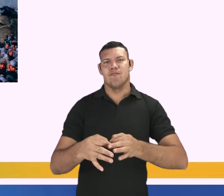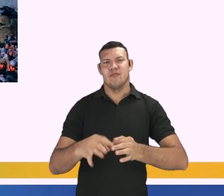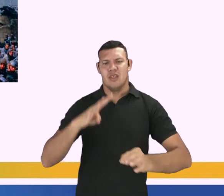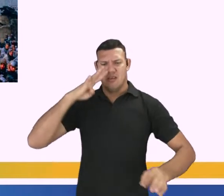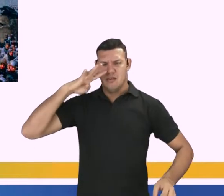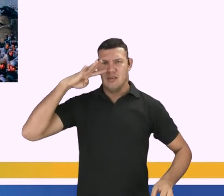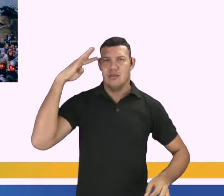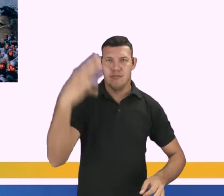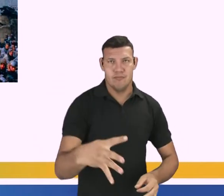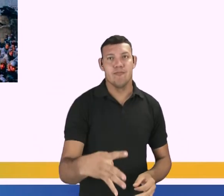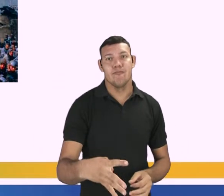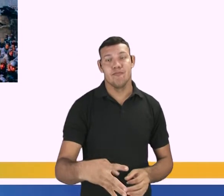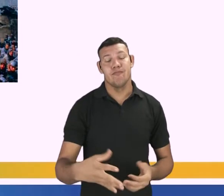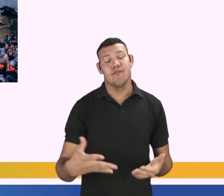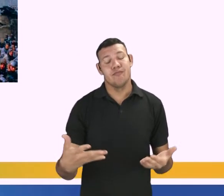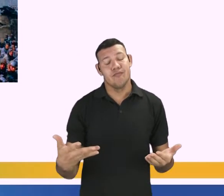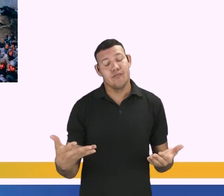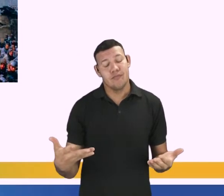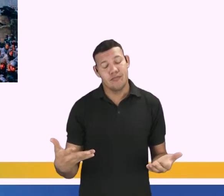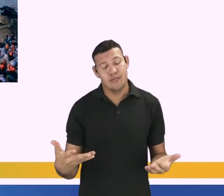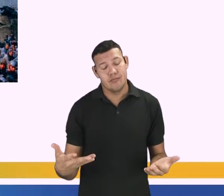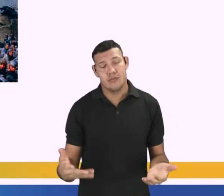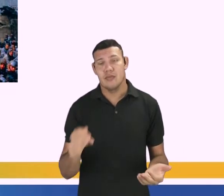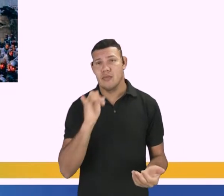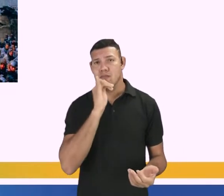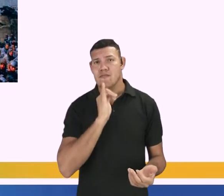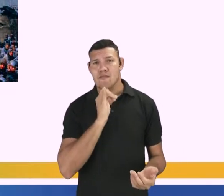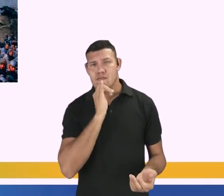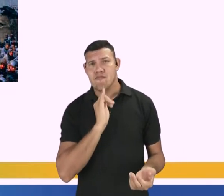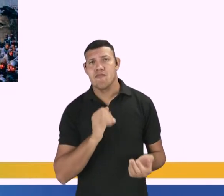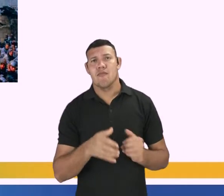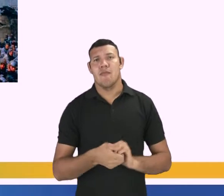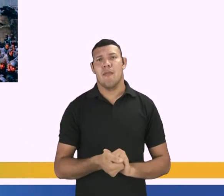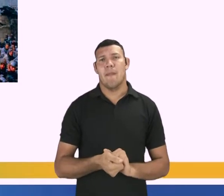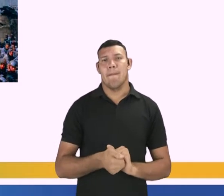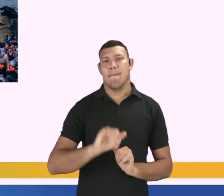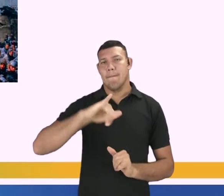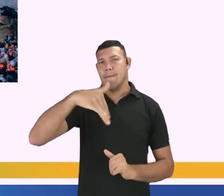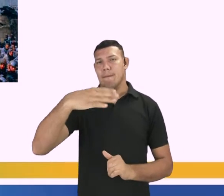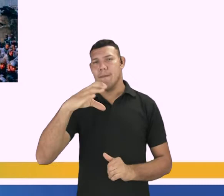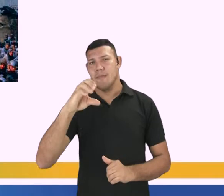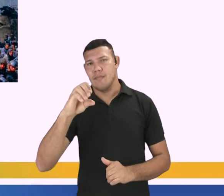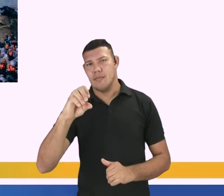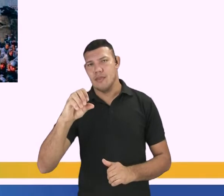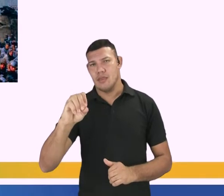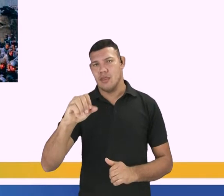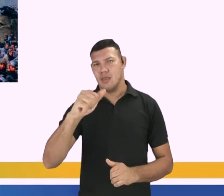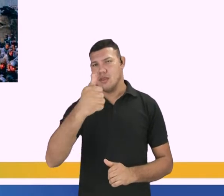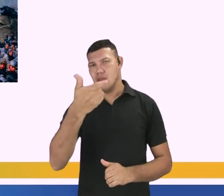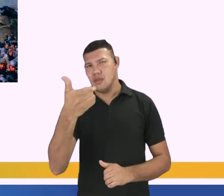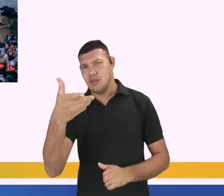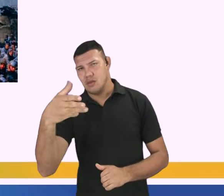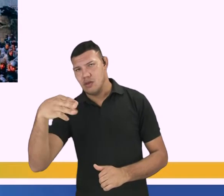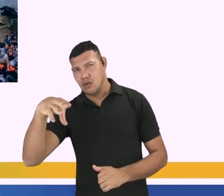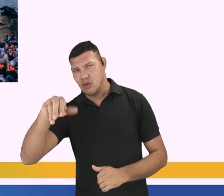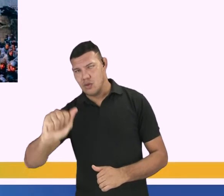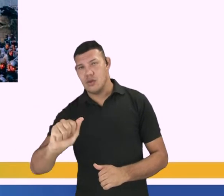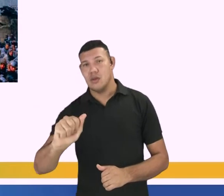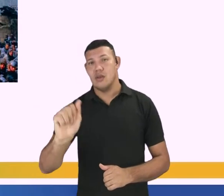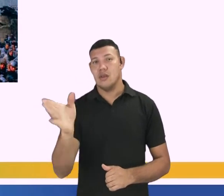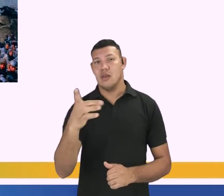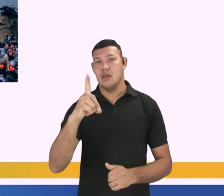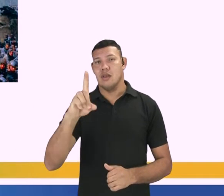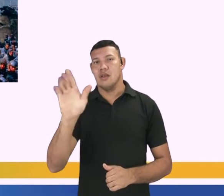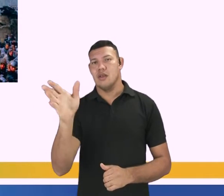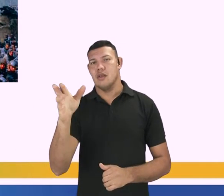maiorias das vezes. Um exemplo bem clássico é a Joana d'Arc. Nós temos aqui uma imagem que representa o